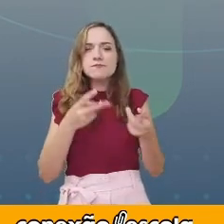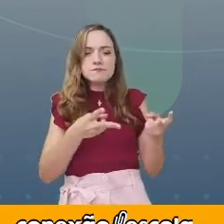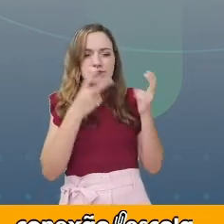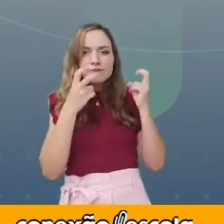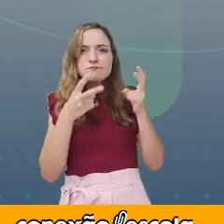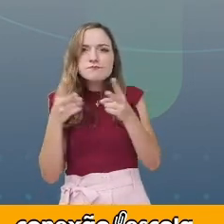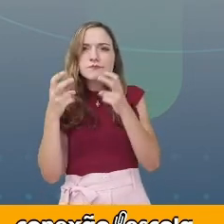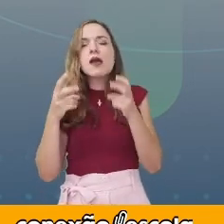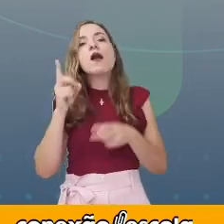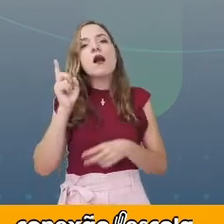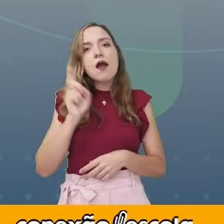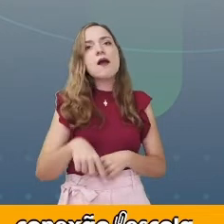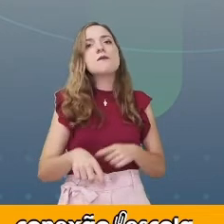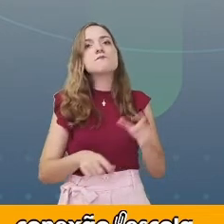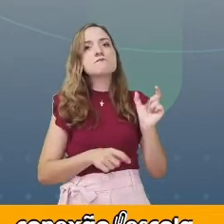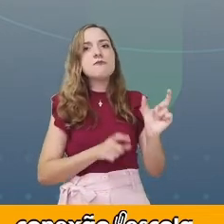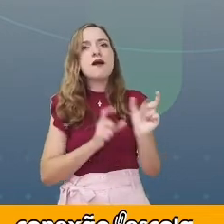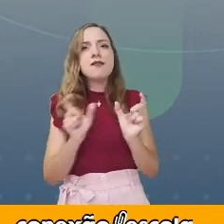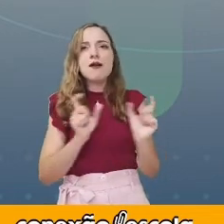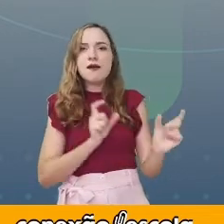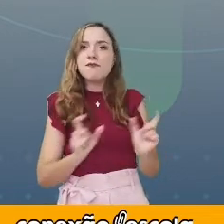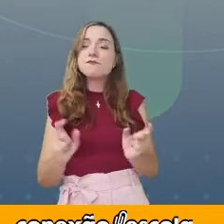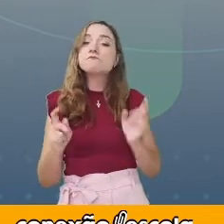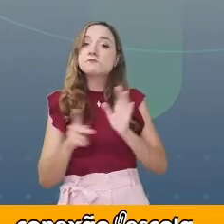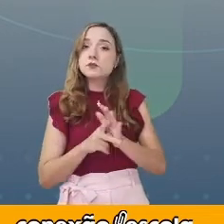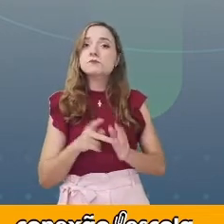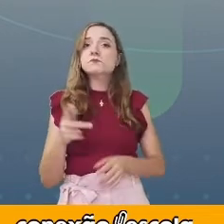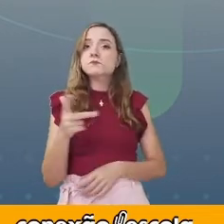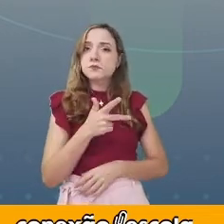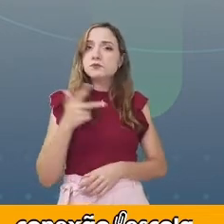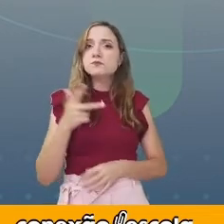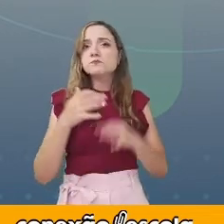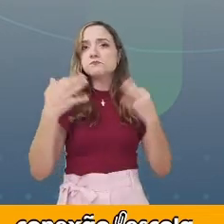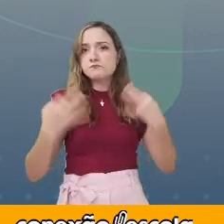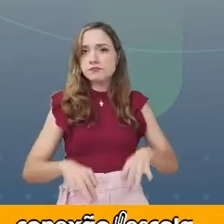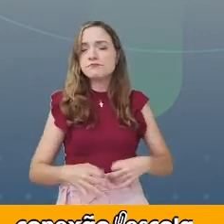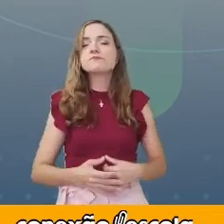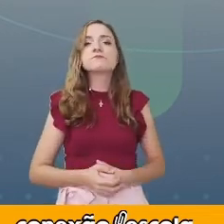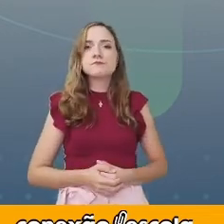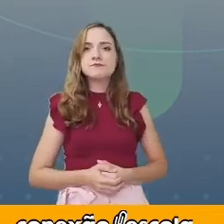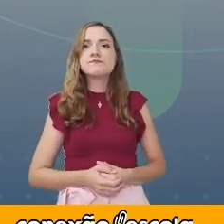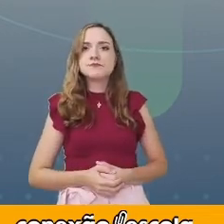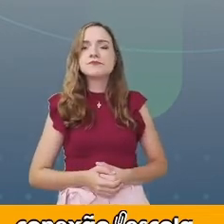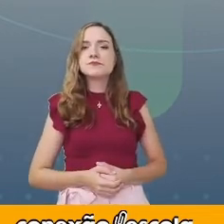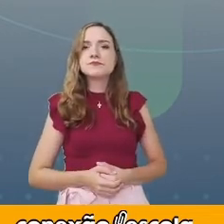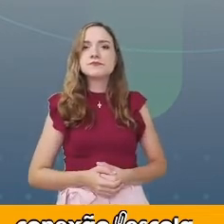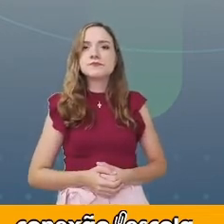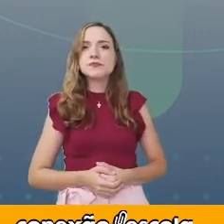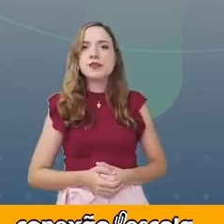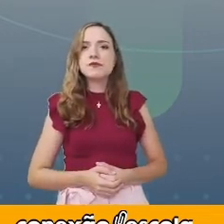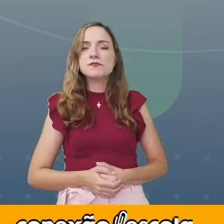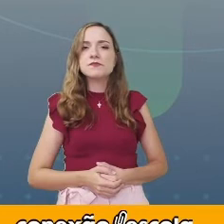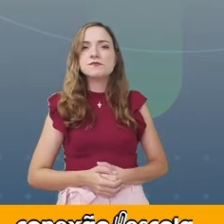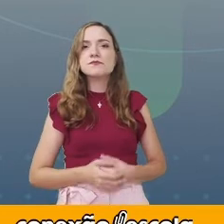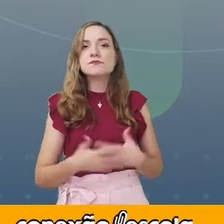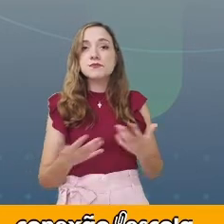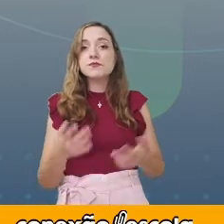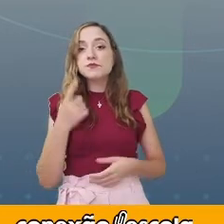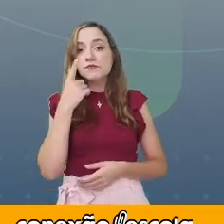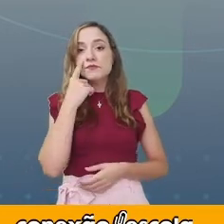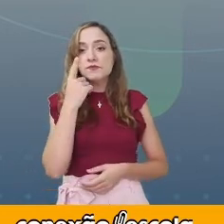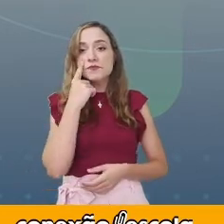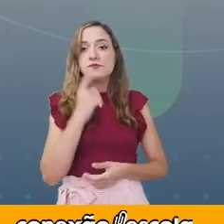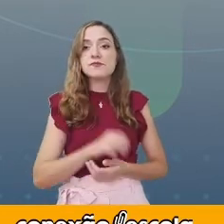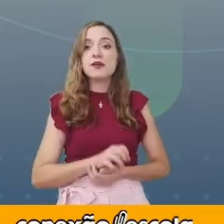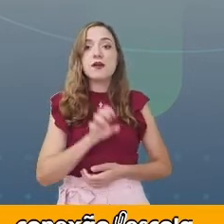as palavras que estão se referindo a outros termos, portanto, são pronomes.